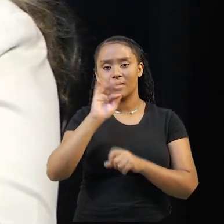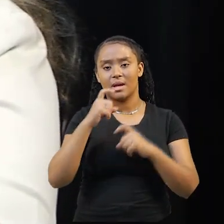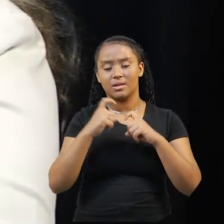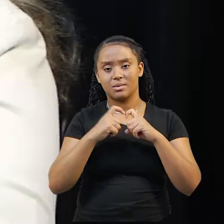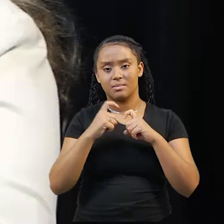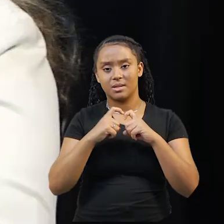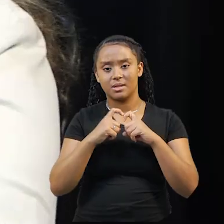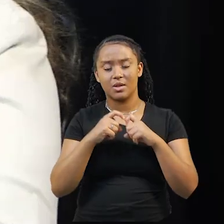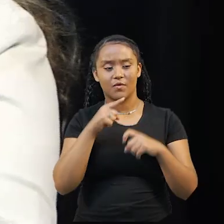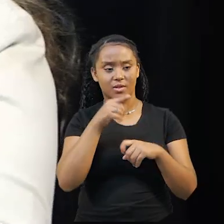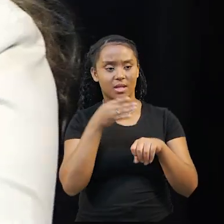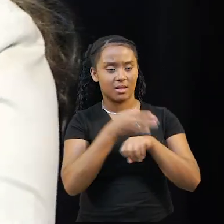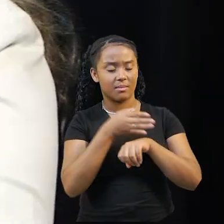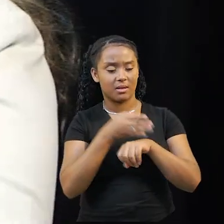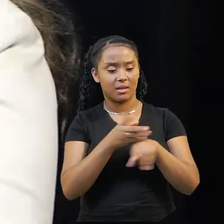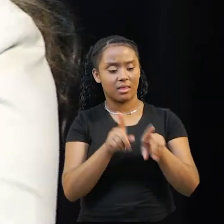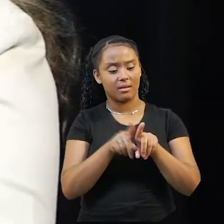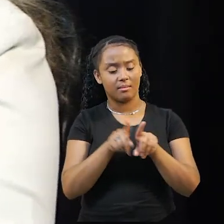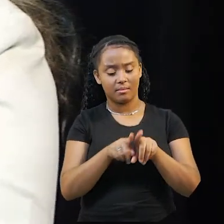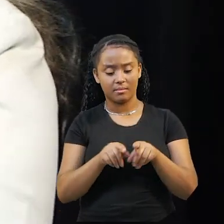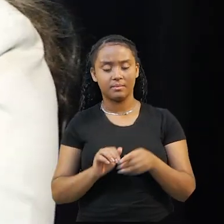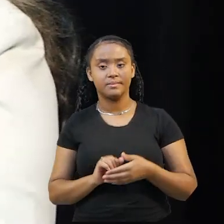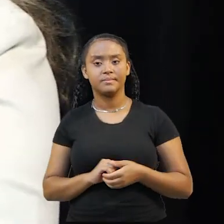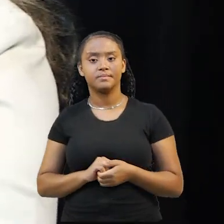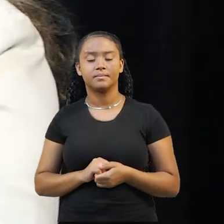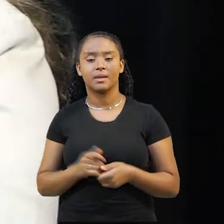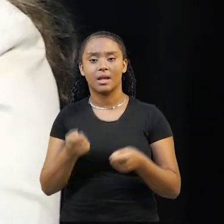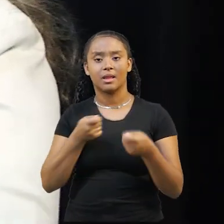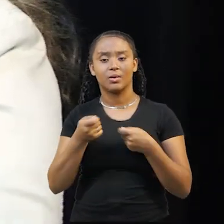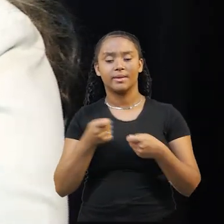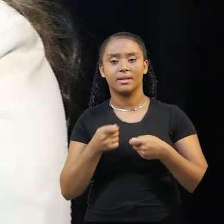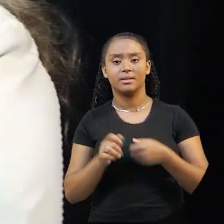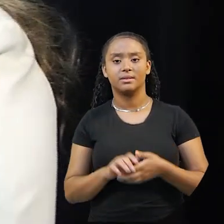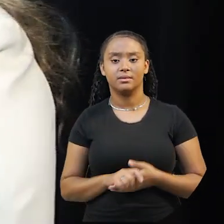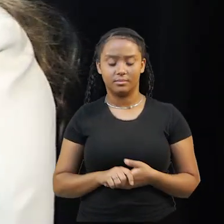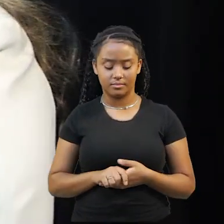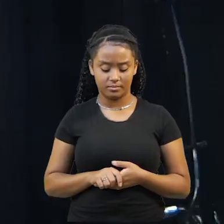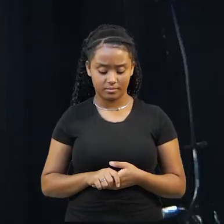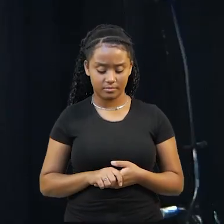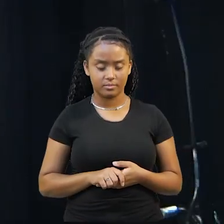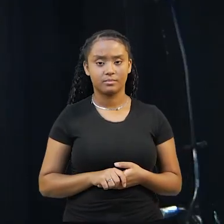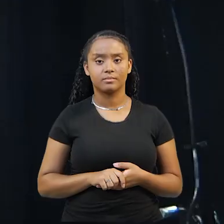Faculdade de Medicina. Você participou também dessa negociação?